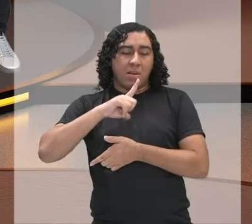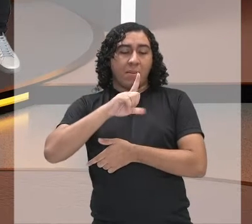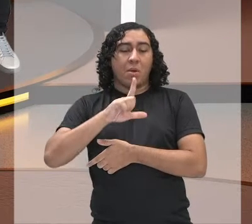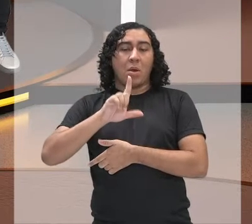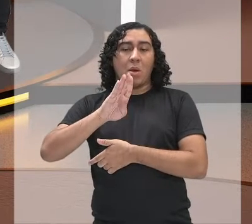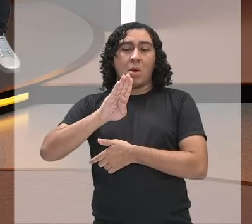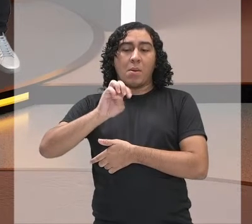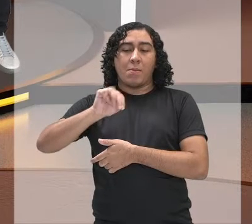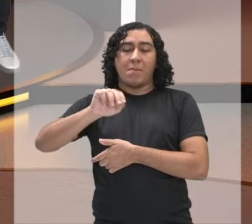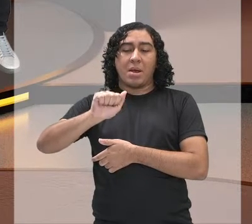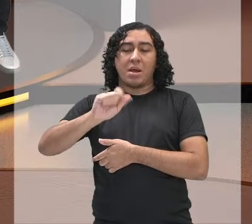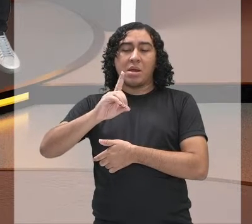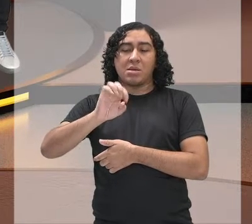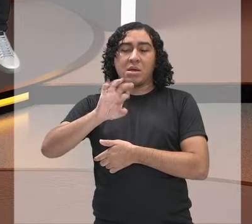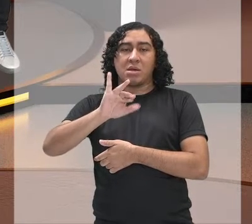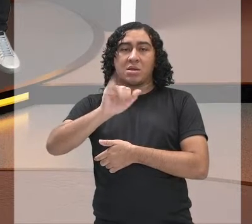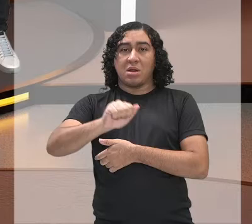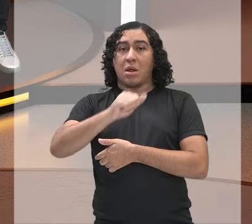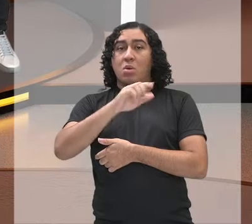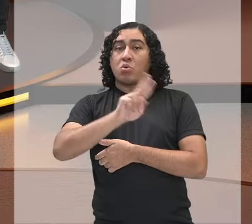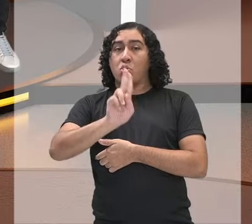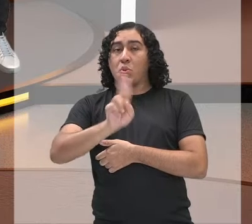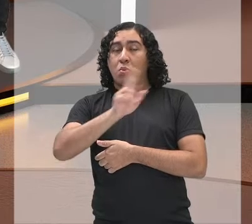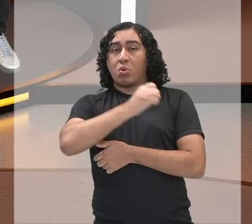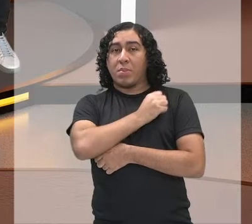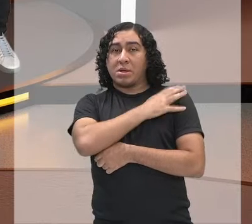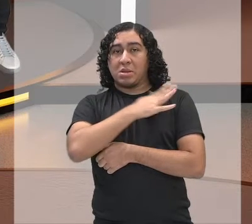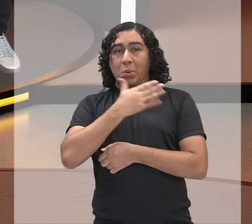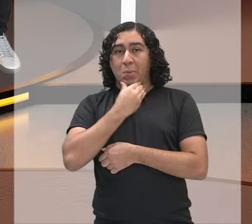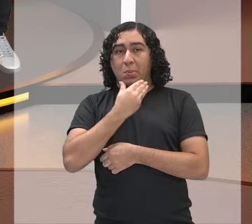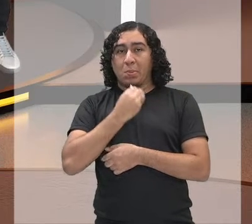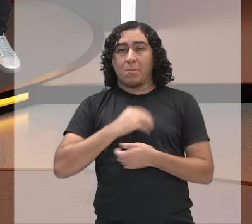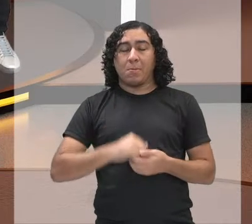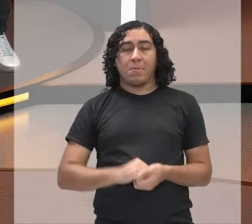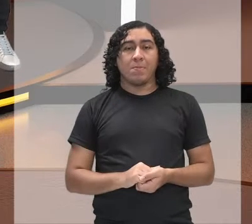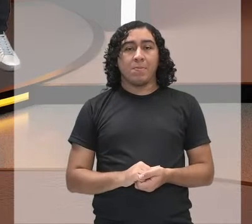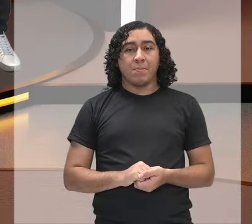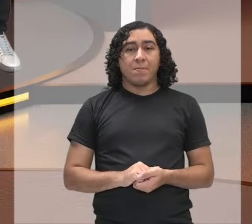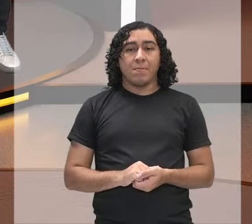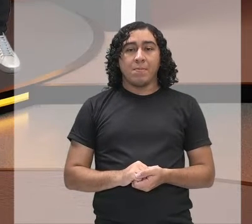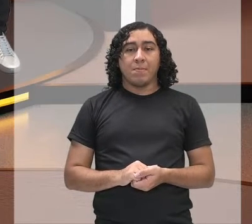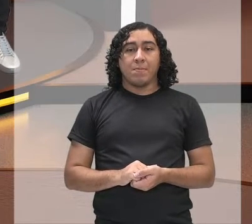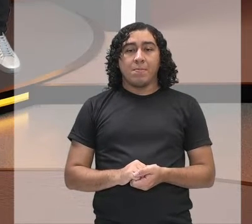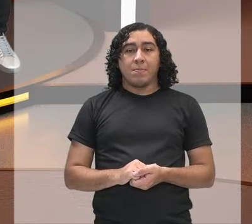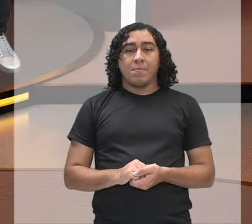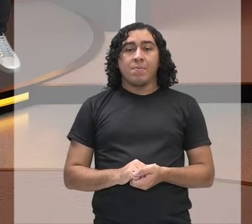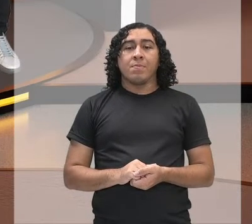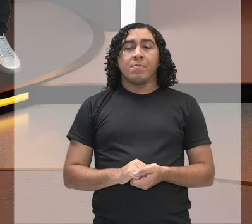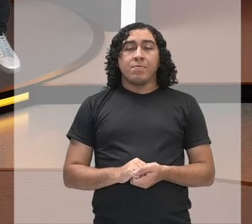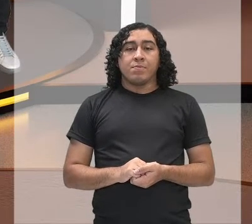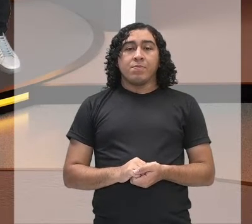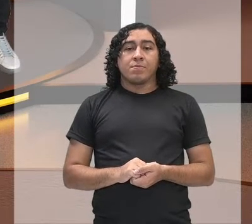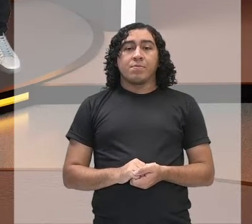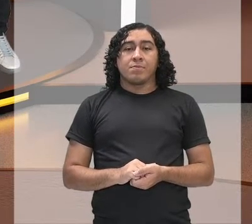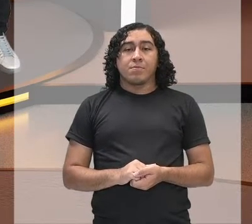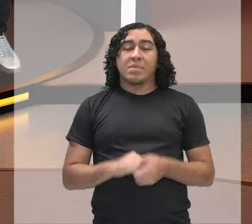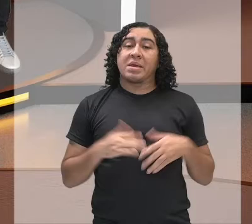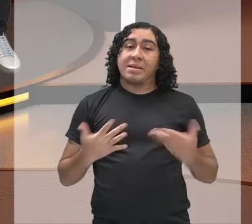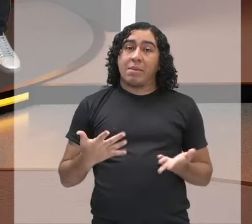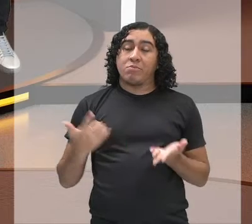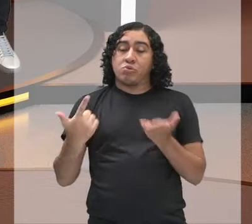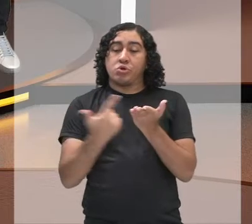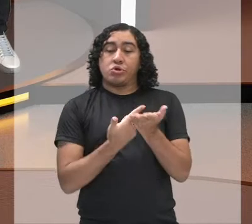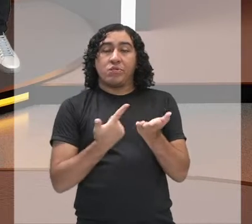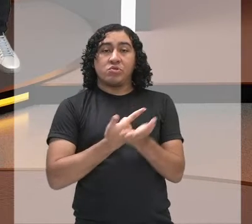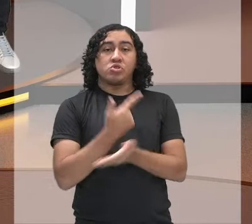Madeira de Melo. Vejam, então, como a gente vê, muitas vezes os livros de história nos colocam como